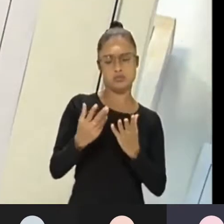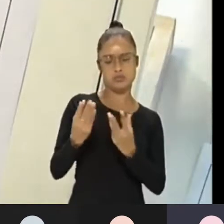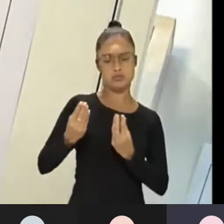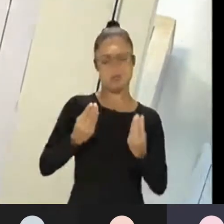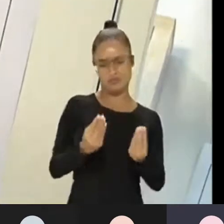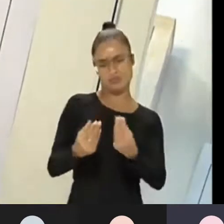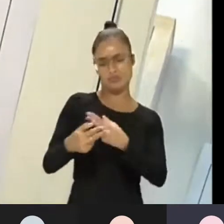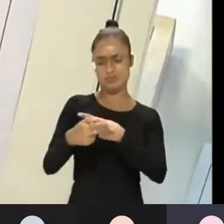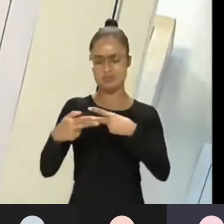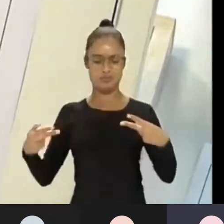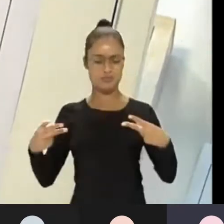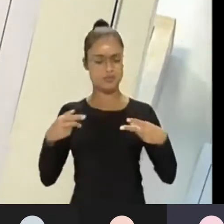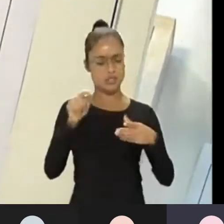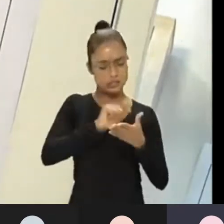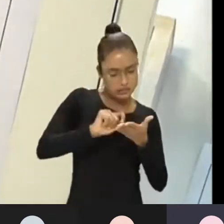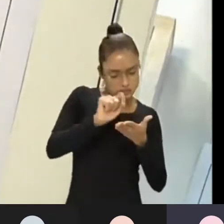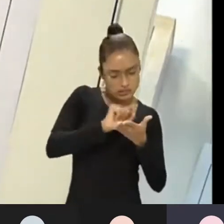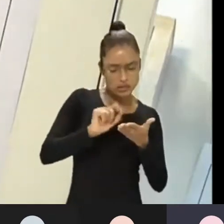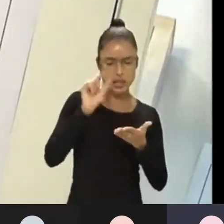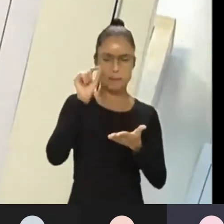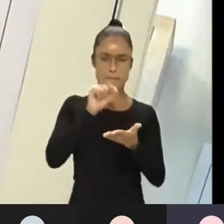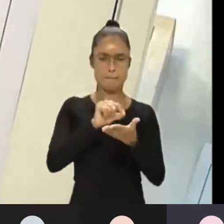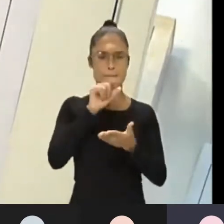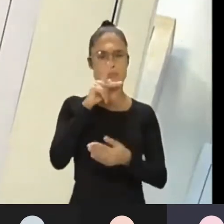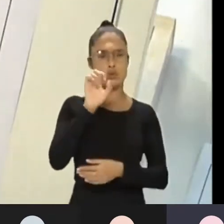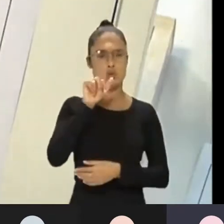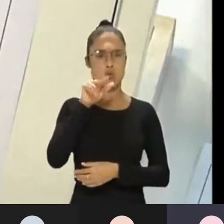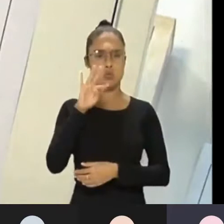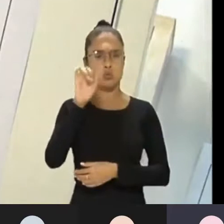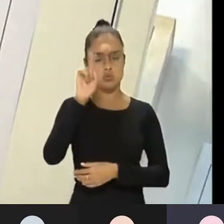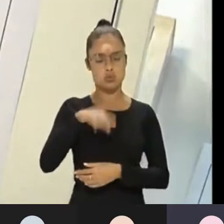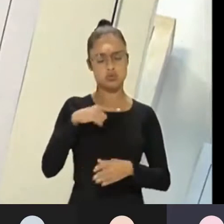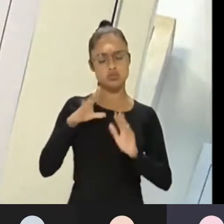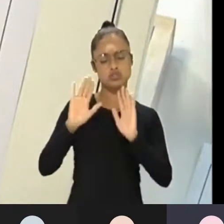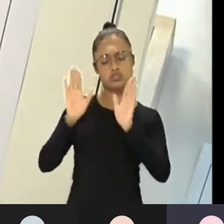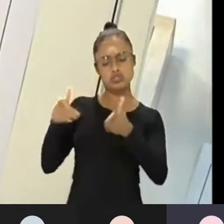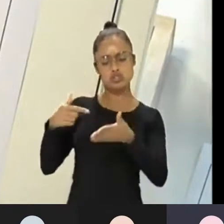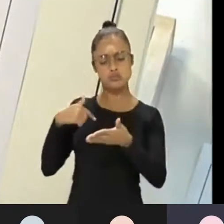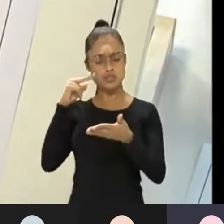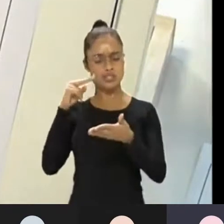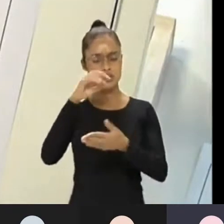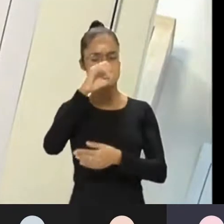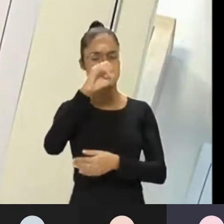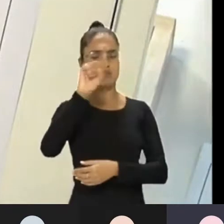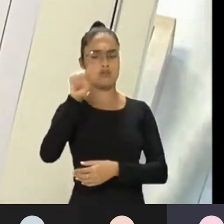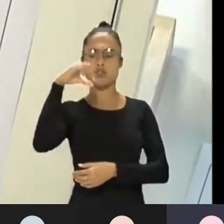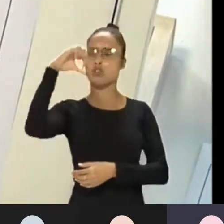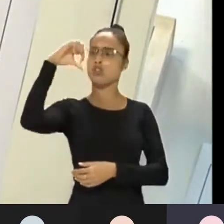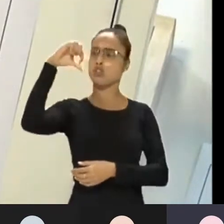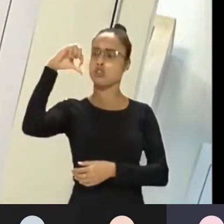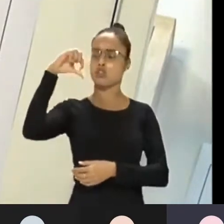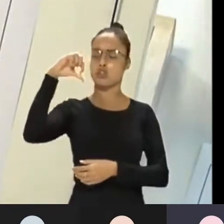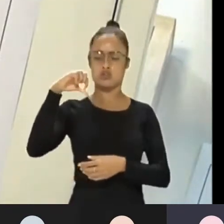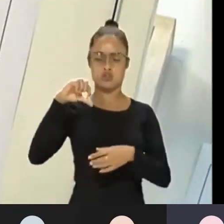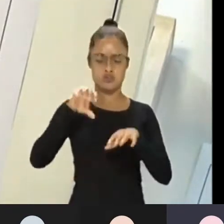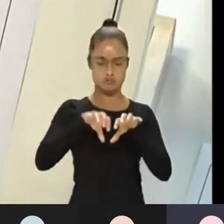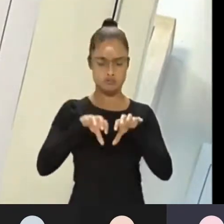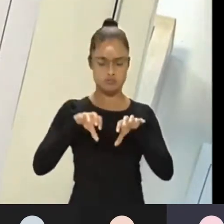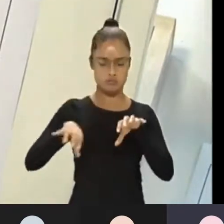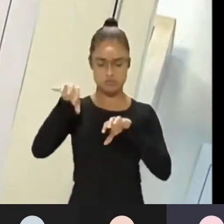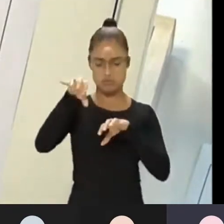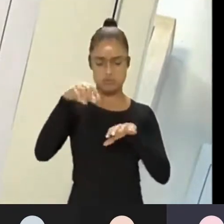Bom, nós vimos que tem 0,9 cada um dessas partes. Então, agora eu vou